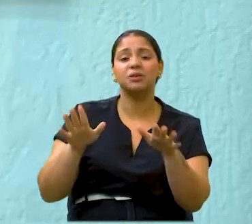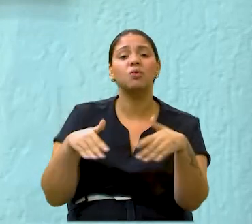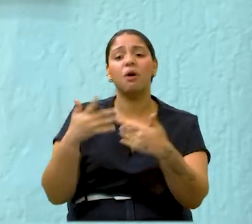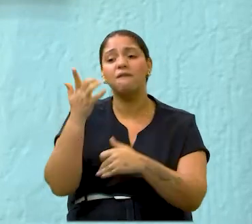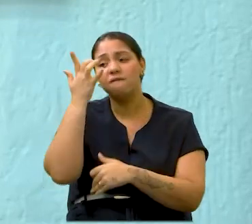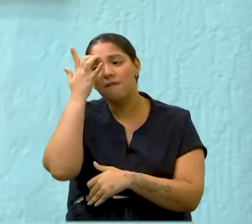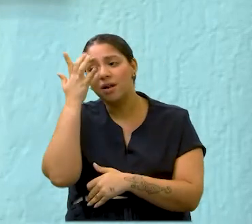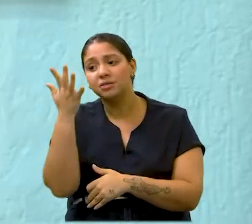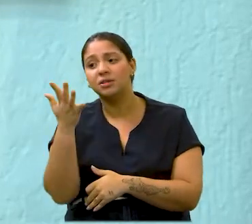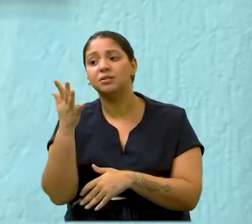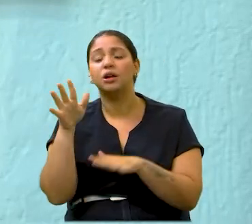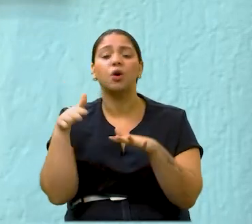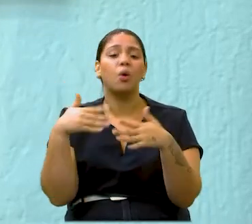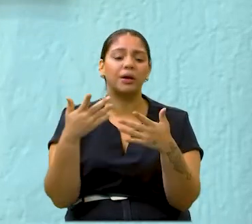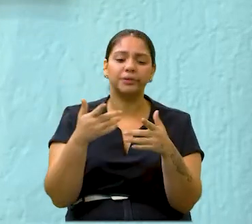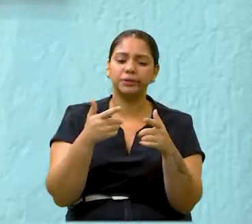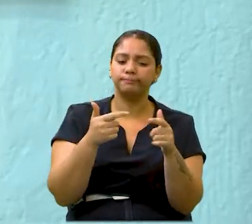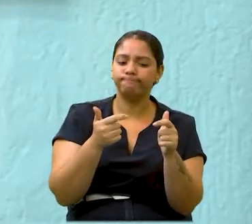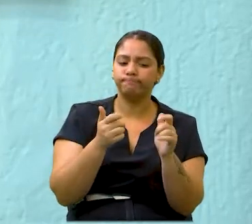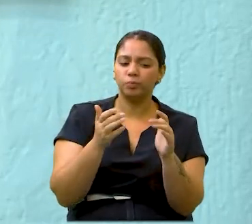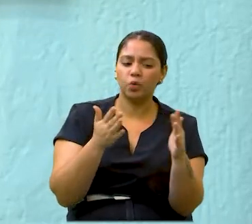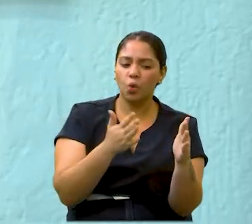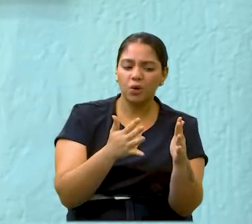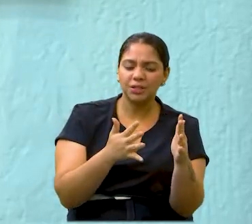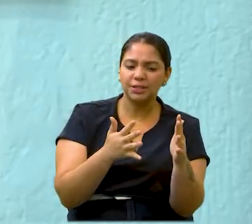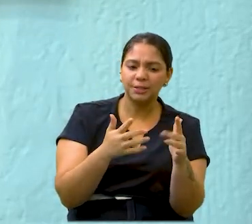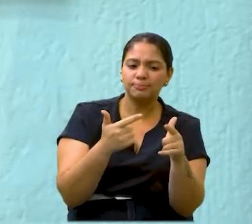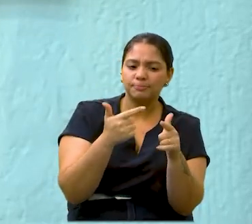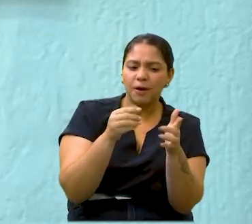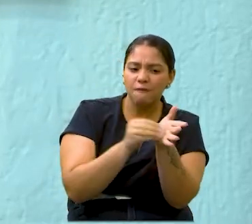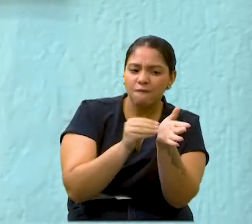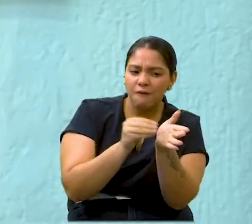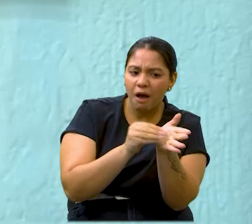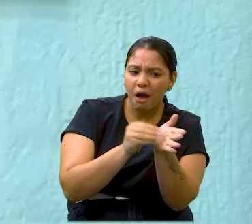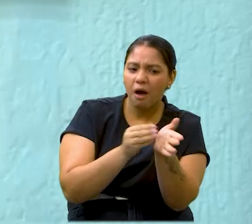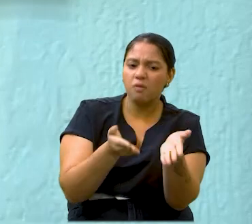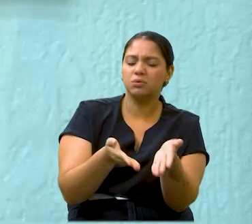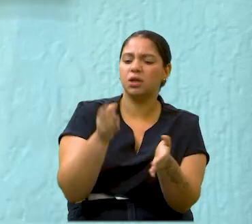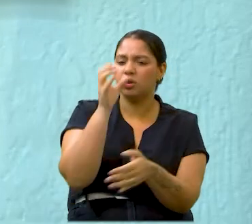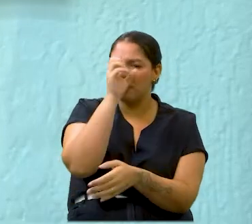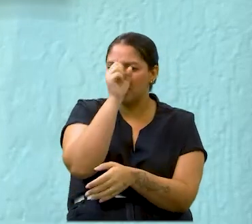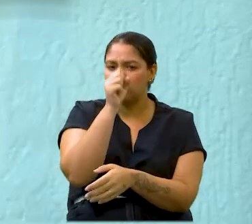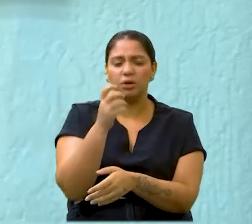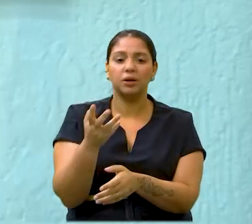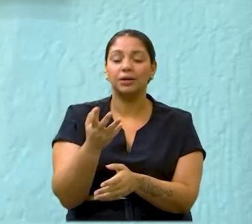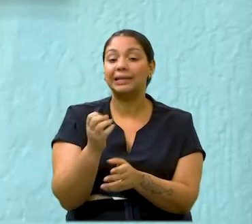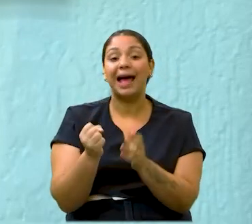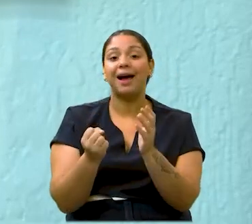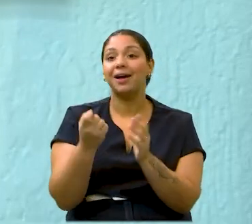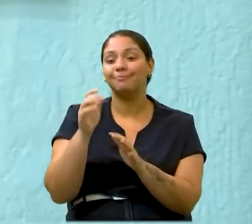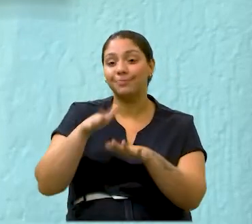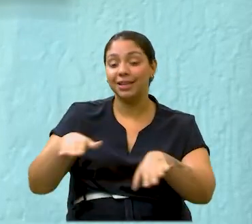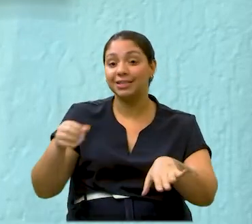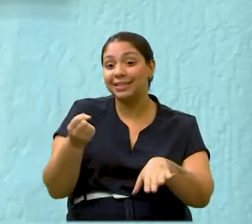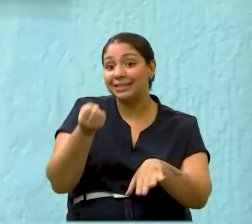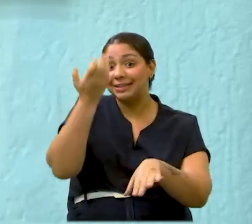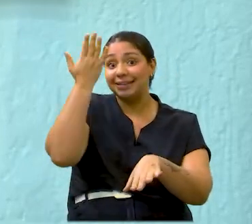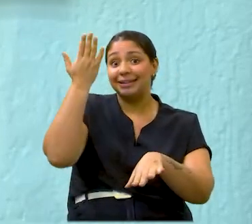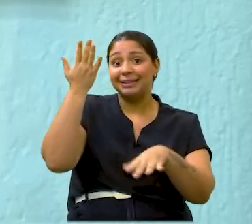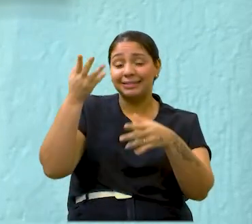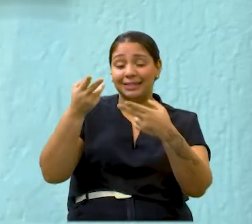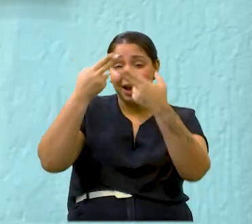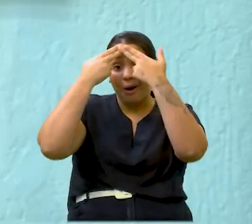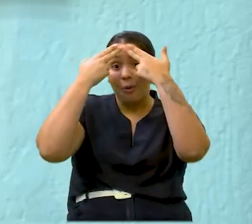quais as facilidades, quais lacunas estão existentes no aprendizado. Não deixe a criança criar traumas